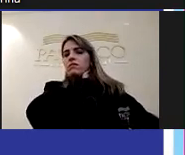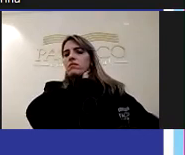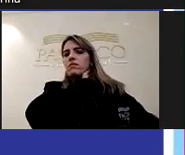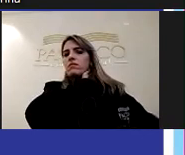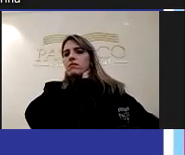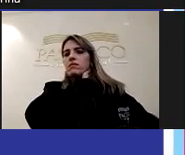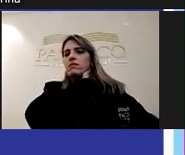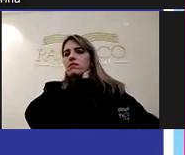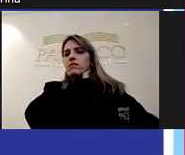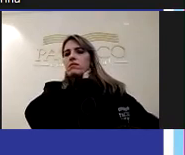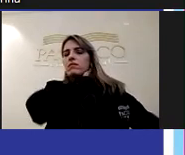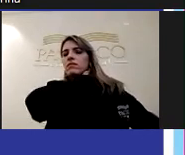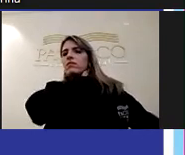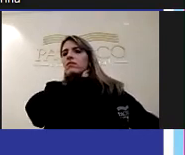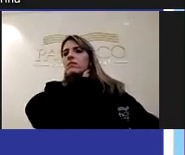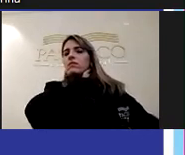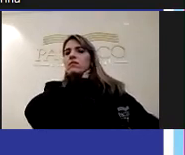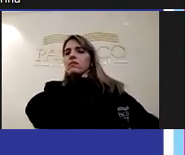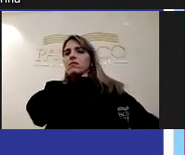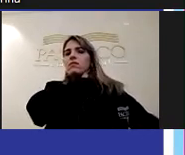Aquele sentimento de culpa numa relação,